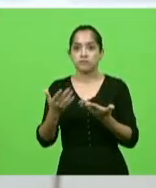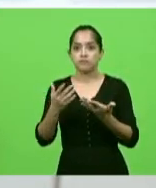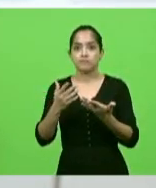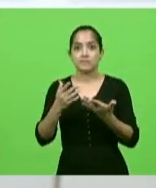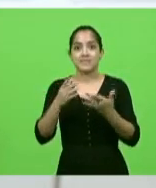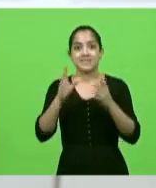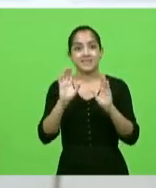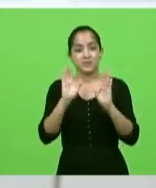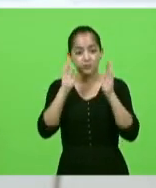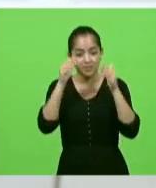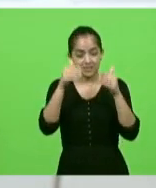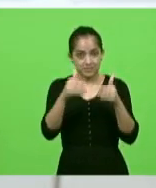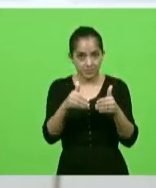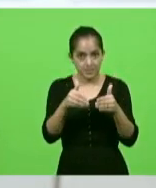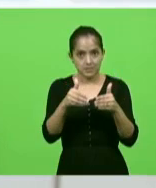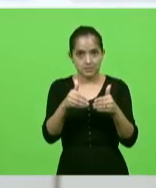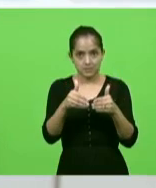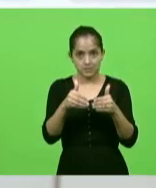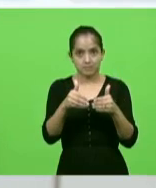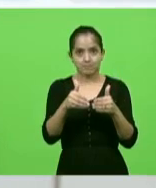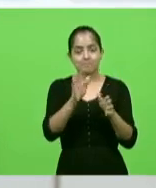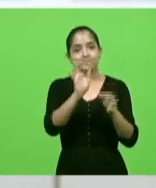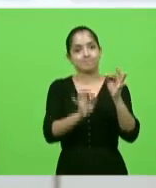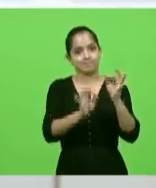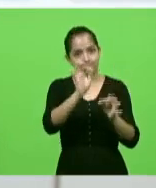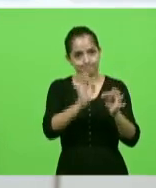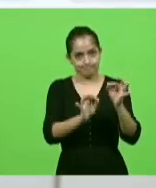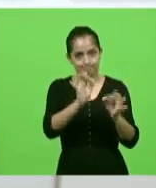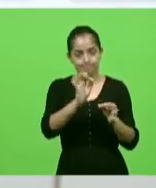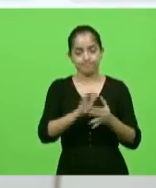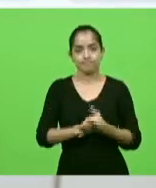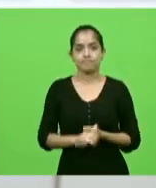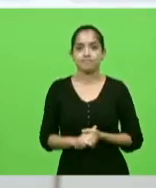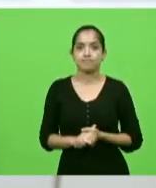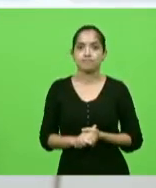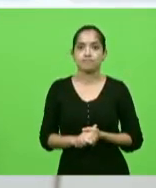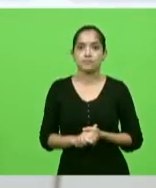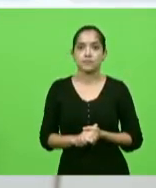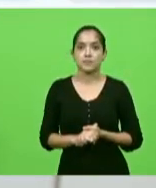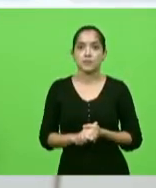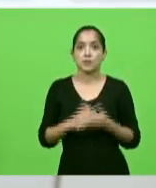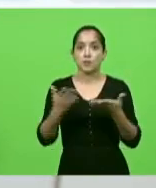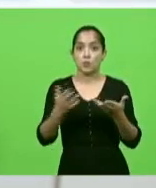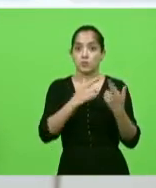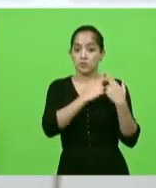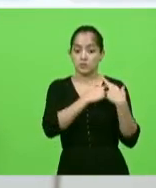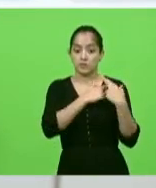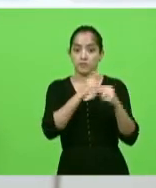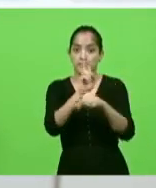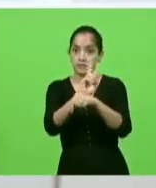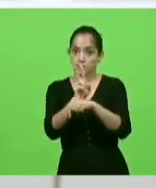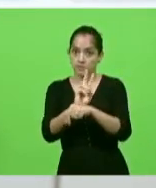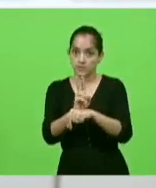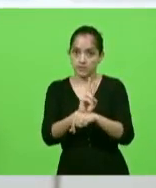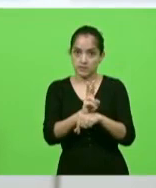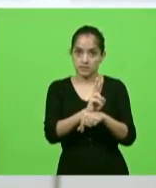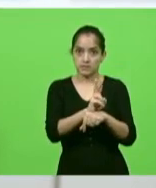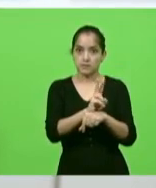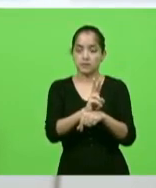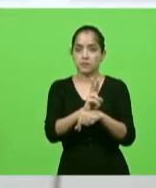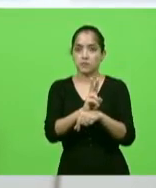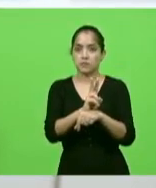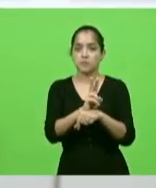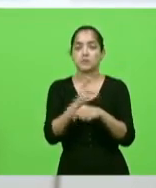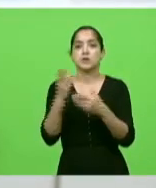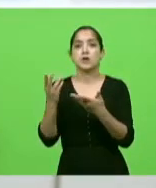específico obtida por juridicamente relevante quanto ao dever de fiscalizar Emerson Garcia e